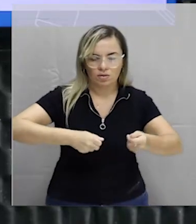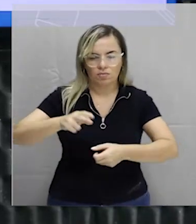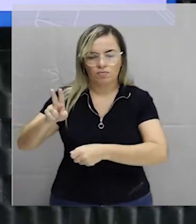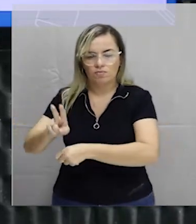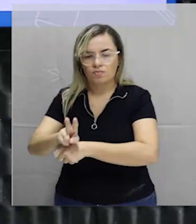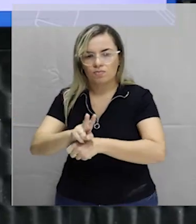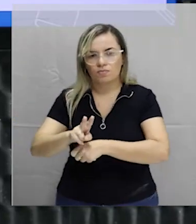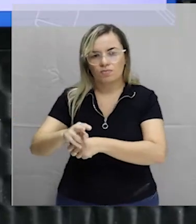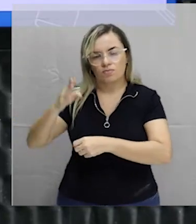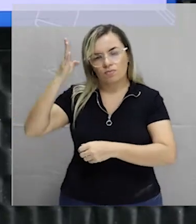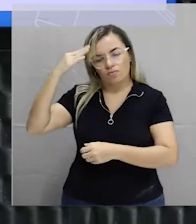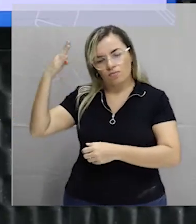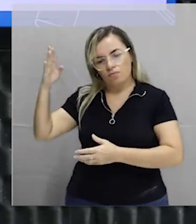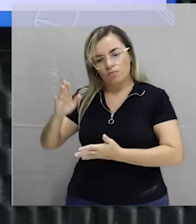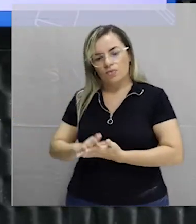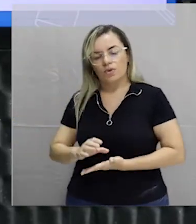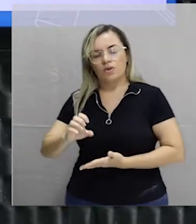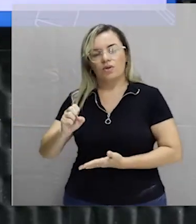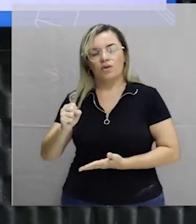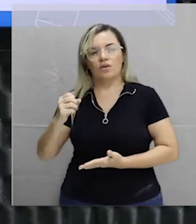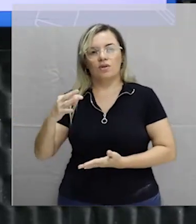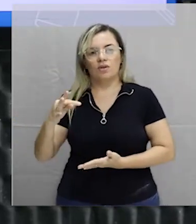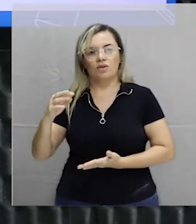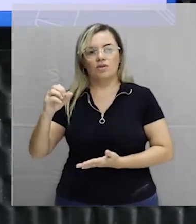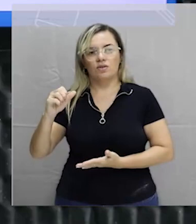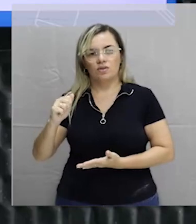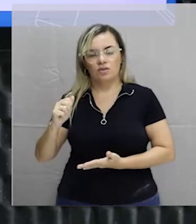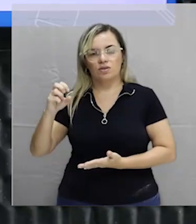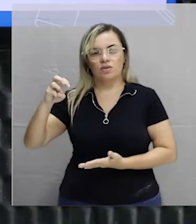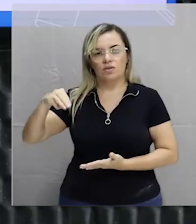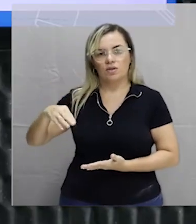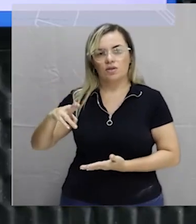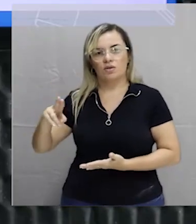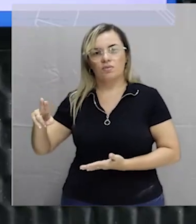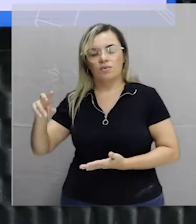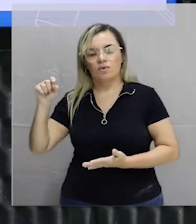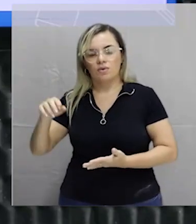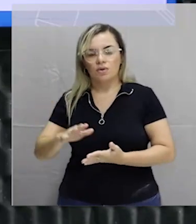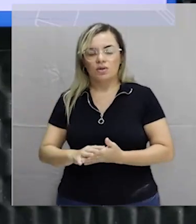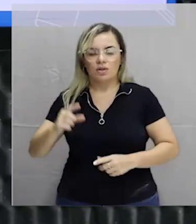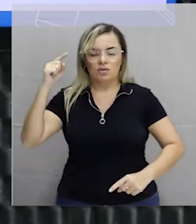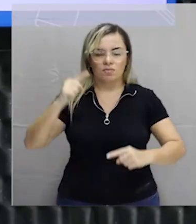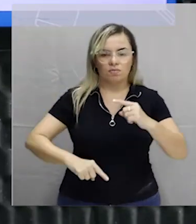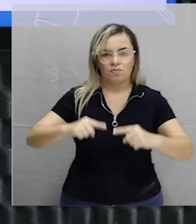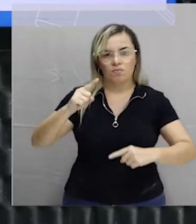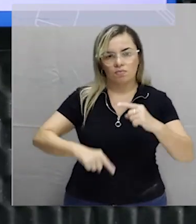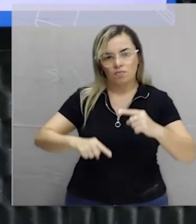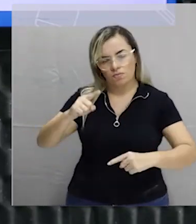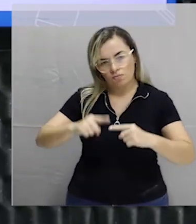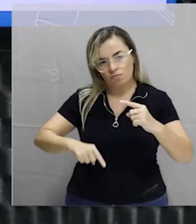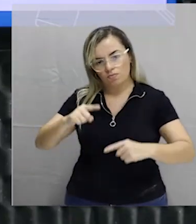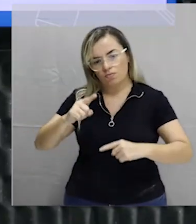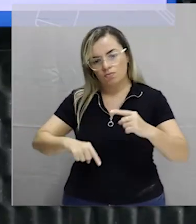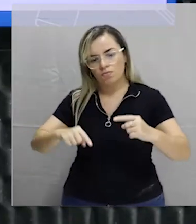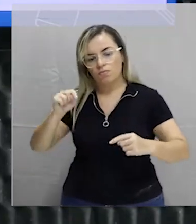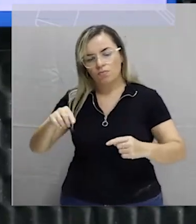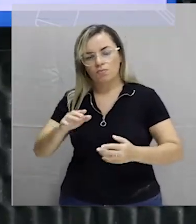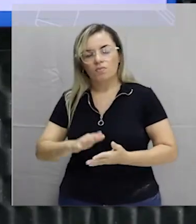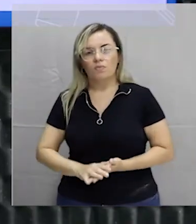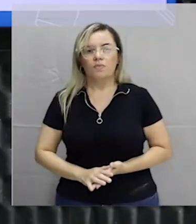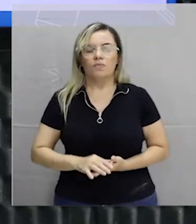A famosa companhia do estanco, como a população conhecia, a companhia das proibições, a companhia